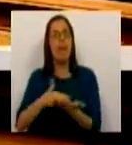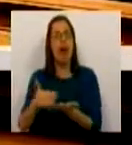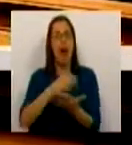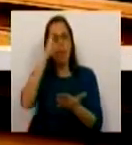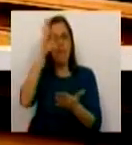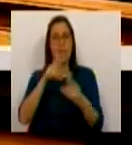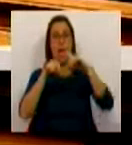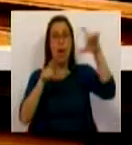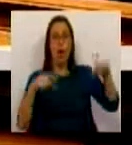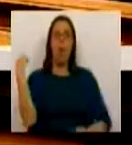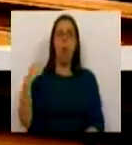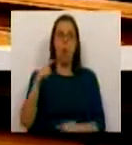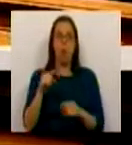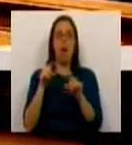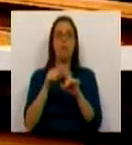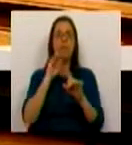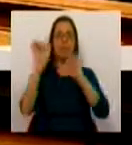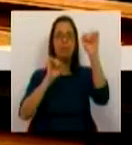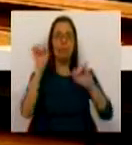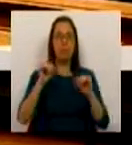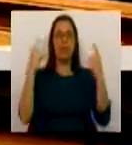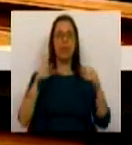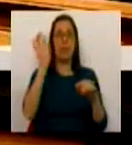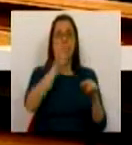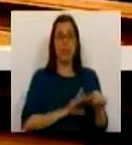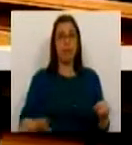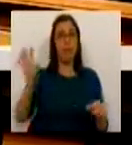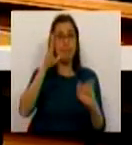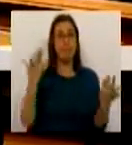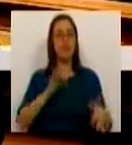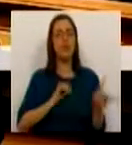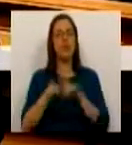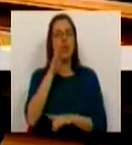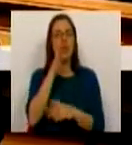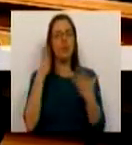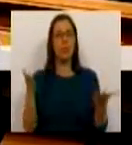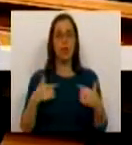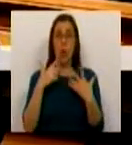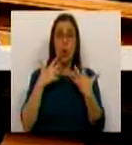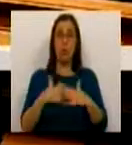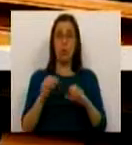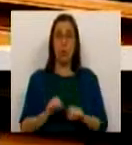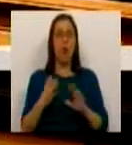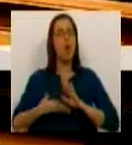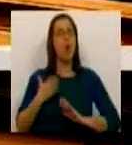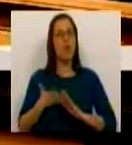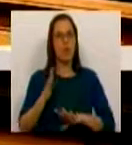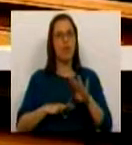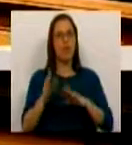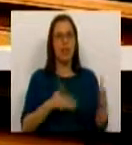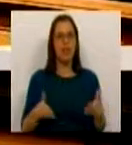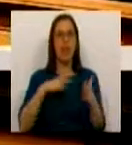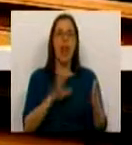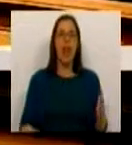dados nacional única para tratamento e localização do património. Senhoras e senhores deputados, não temos dúvidas que urge estabelecer uma